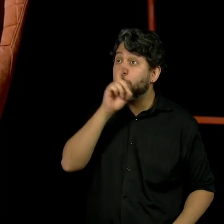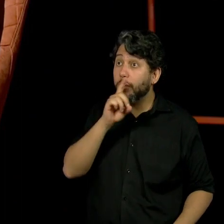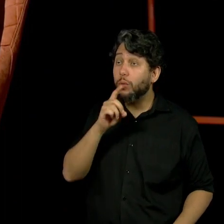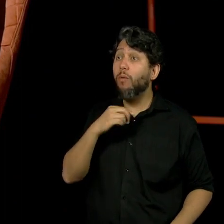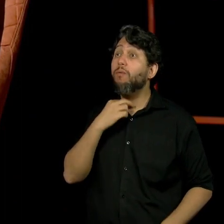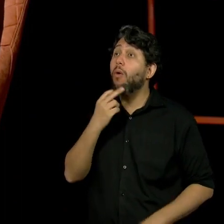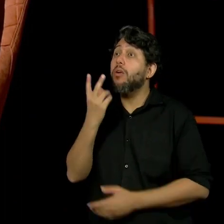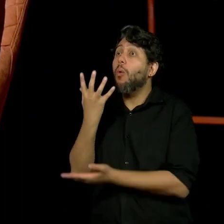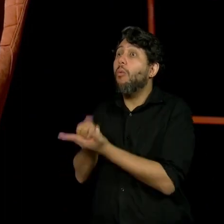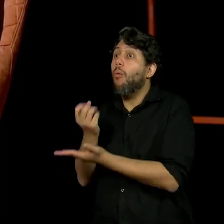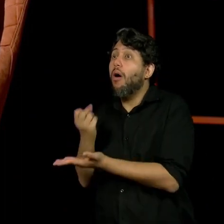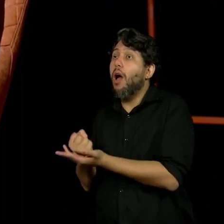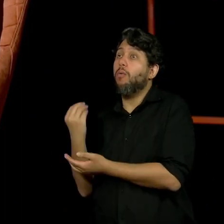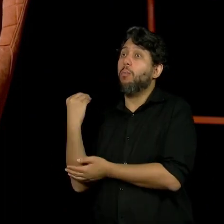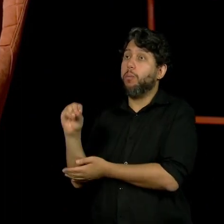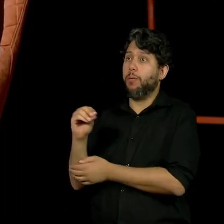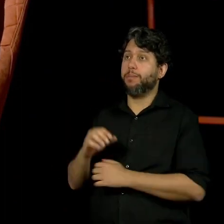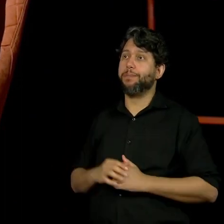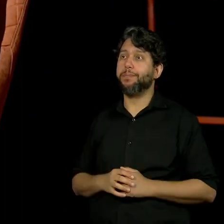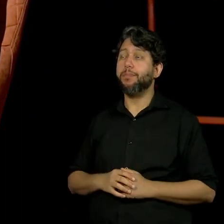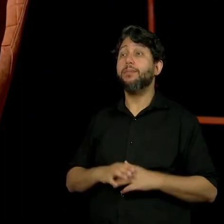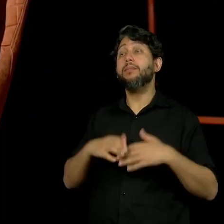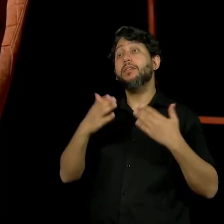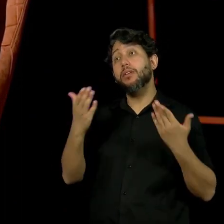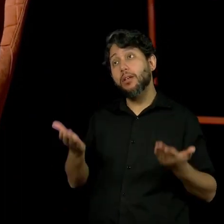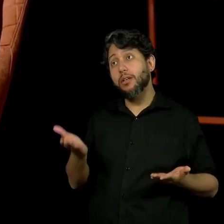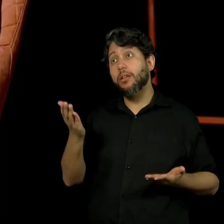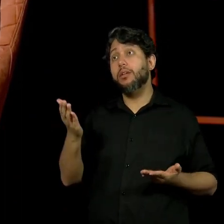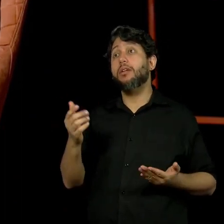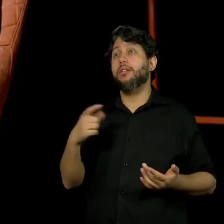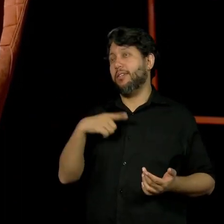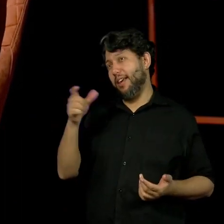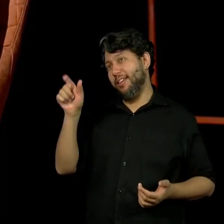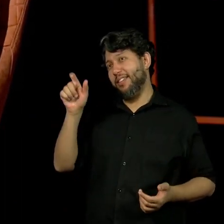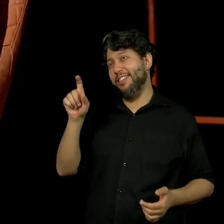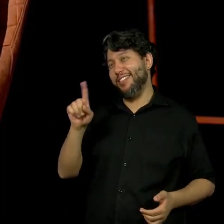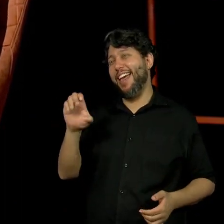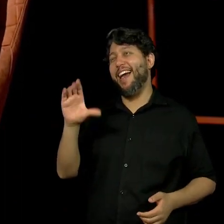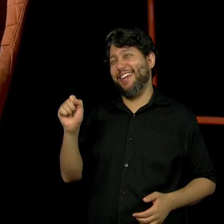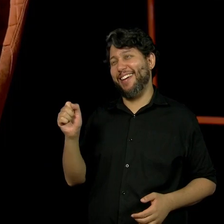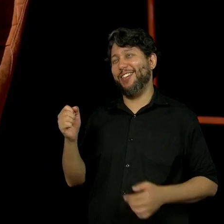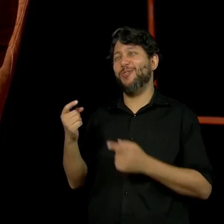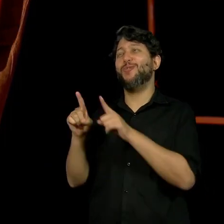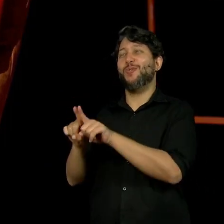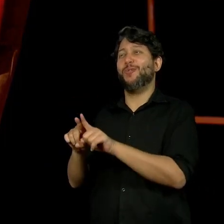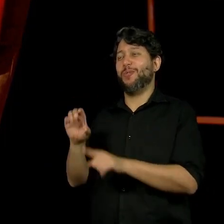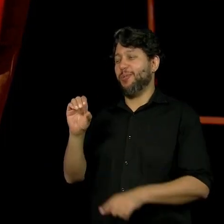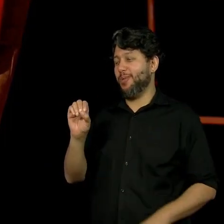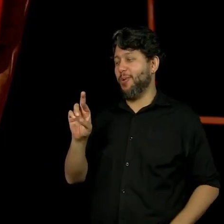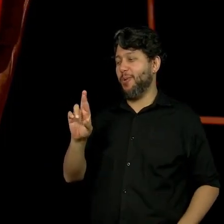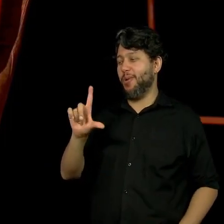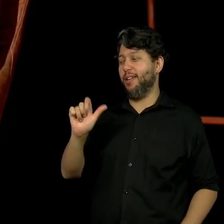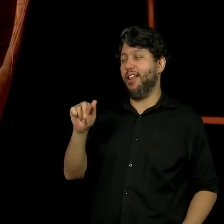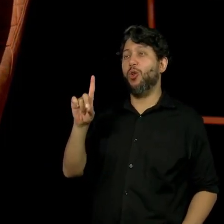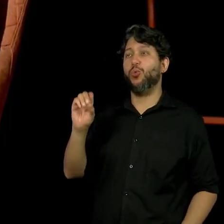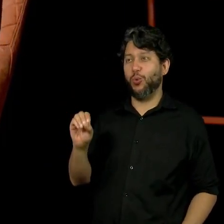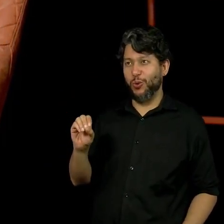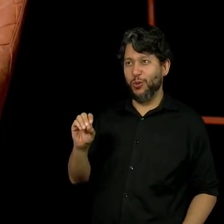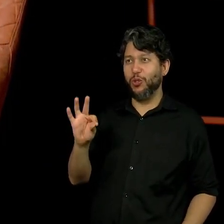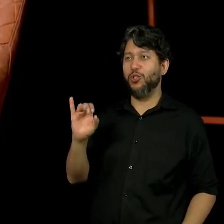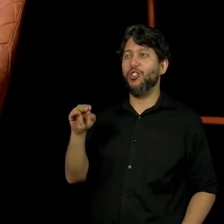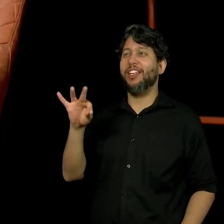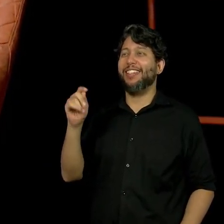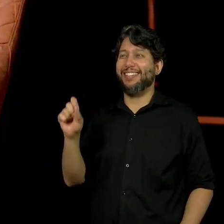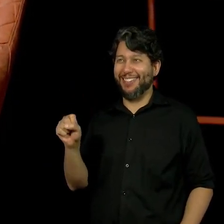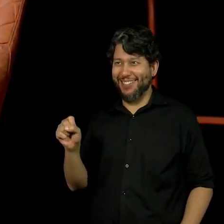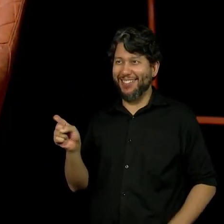gravado, sábado e domingo. E tinha, então, virou compadre do Zeca, inclusive, o seu Orlando das Tintas. Tinha uma loja de tintas ao lado do